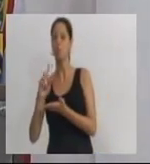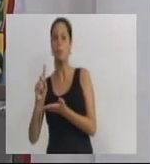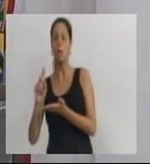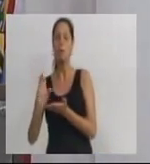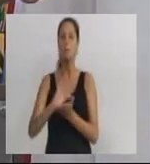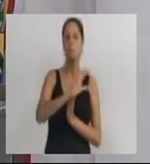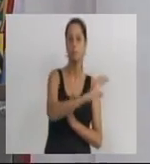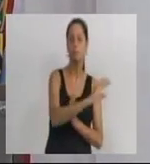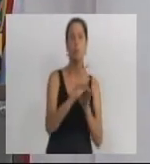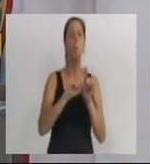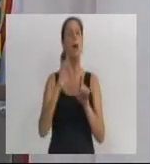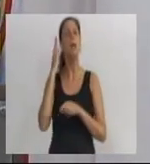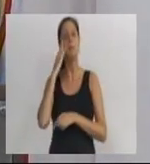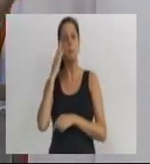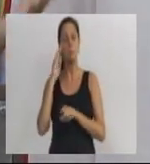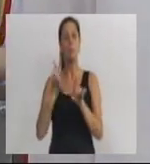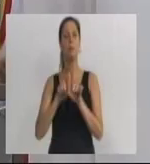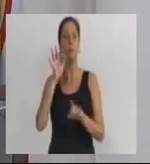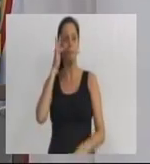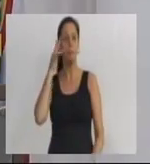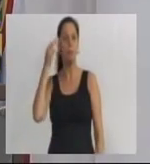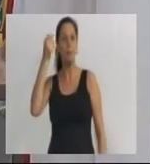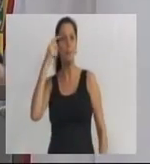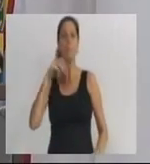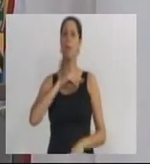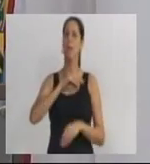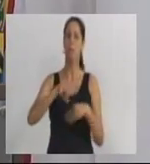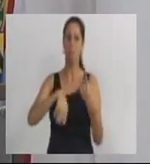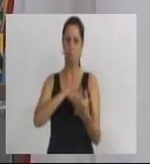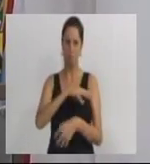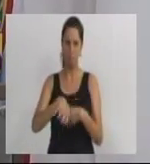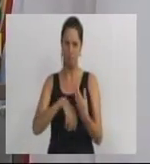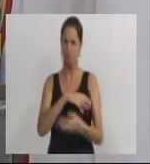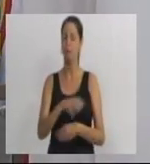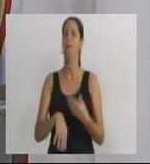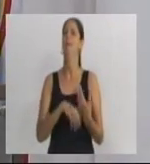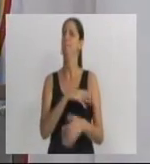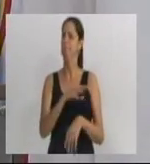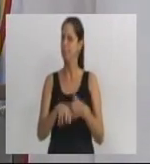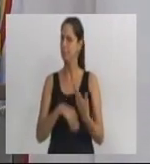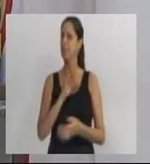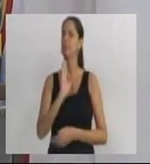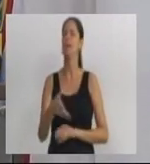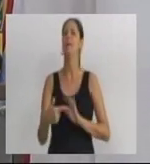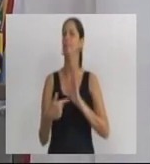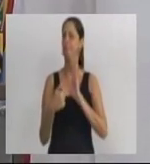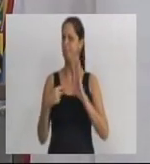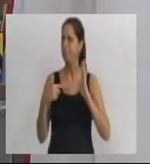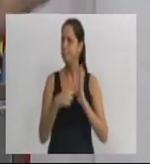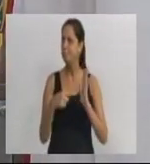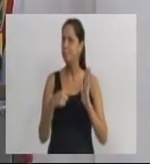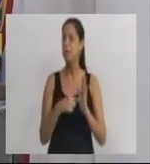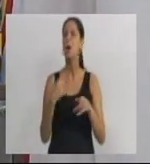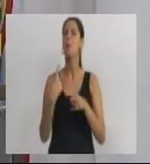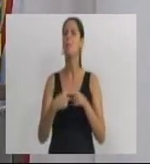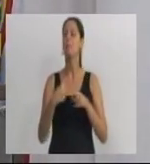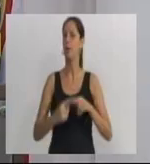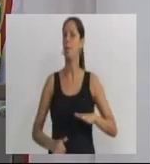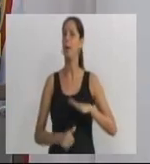bagunça que nós sabemos aí. Existe, eu já fiz denúncia dessa tribuna, em que o reitor prestava serviço para a